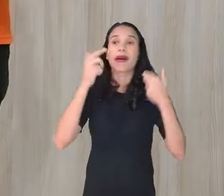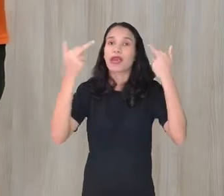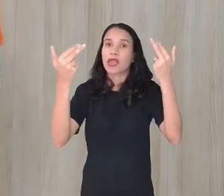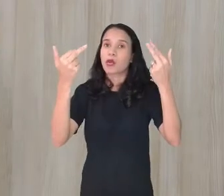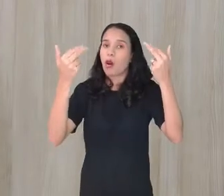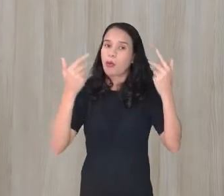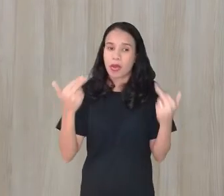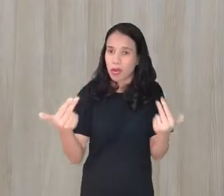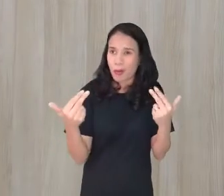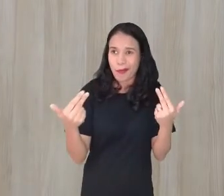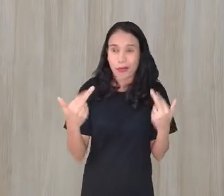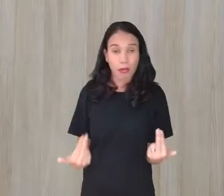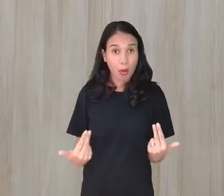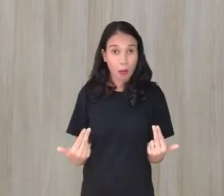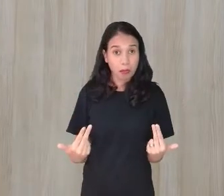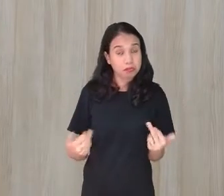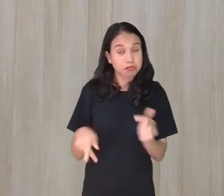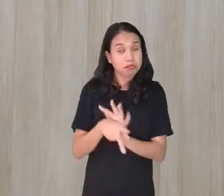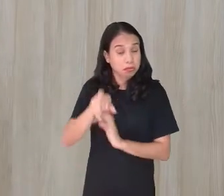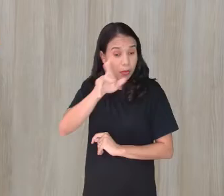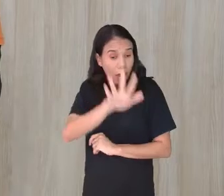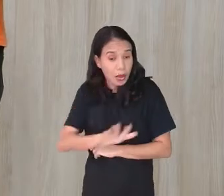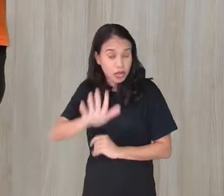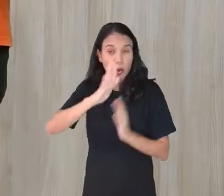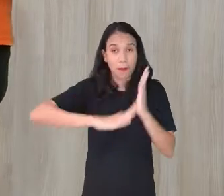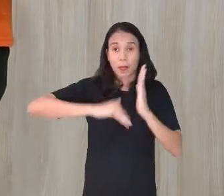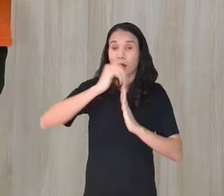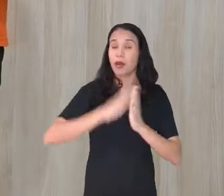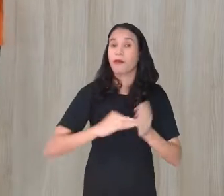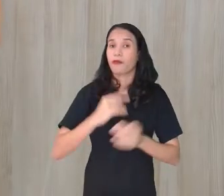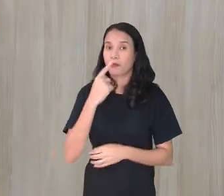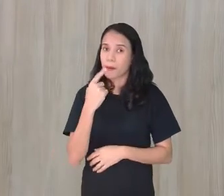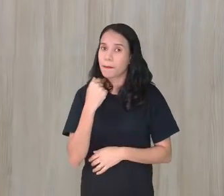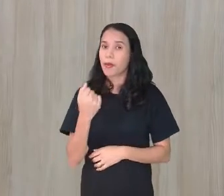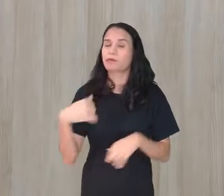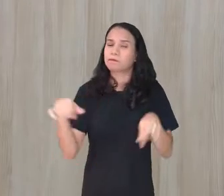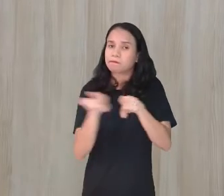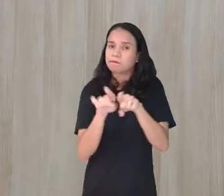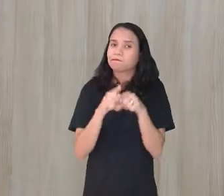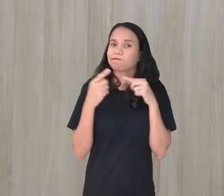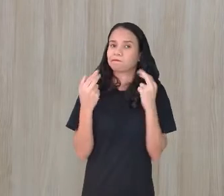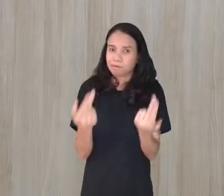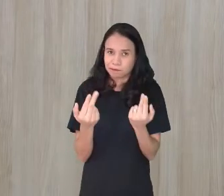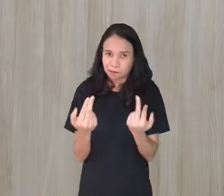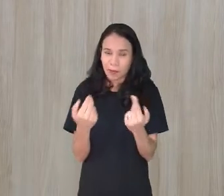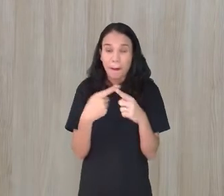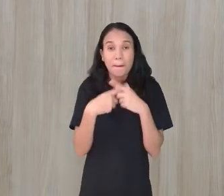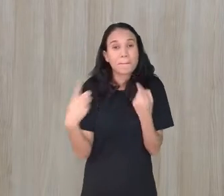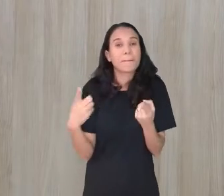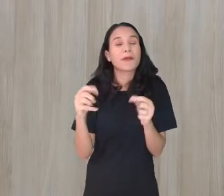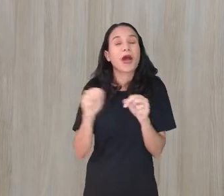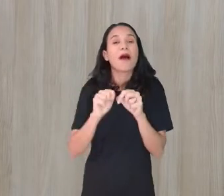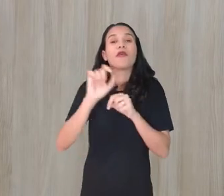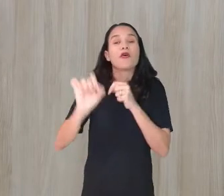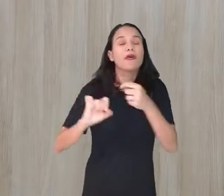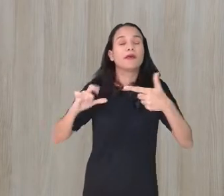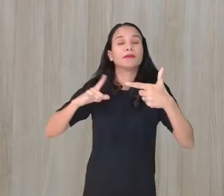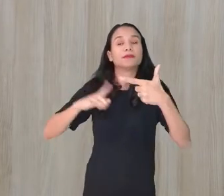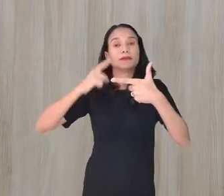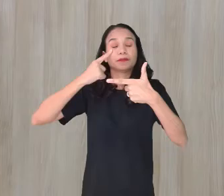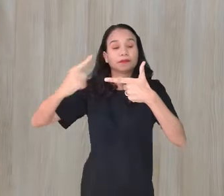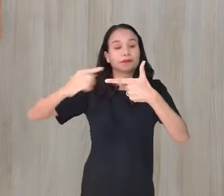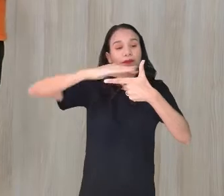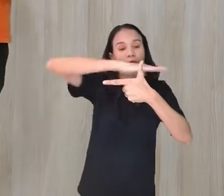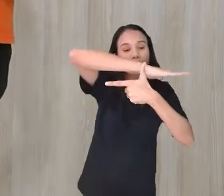mesmo retângulo e a mesma região pintada de vermelho, também ela é igual. Sendo que o que foi que eu fiz agora?